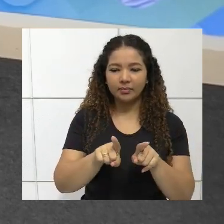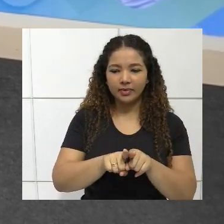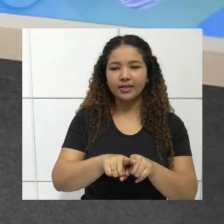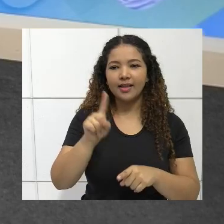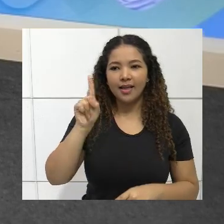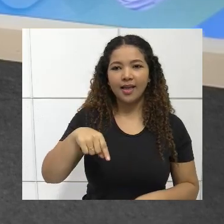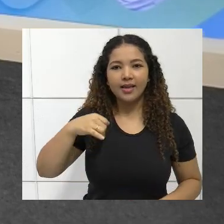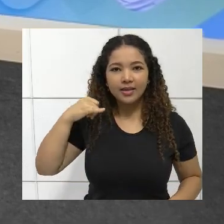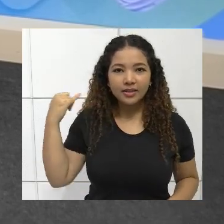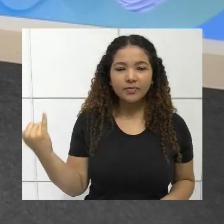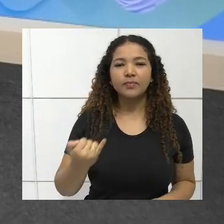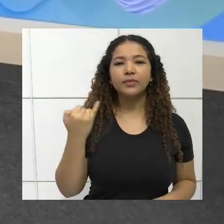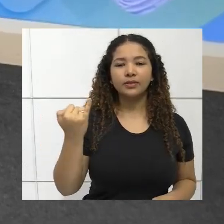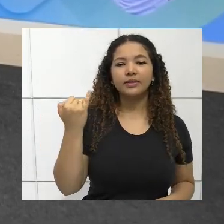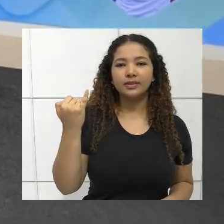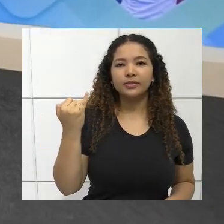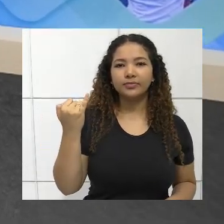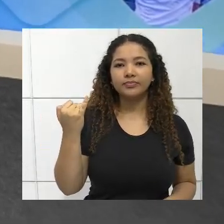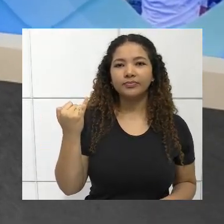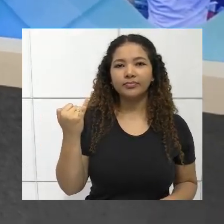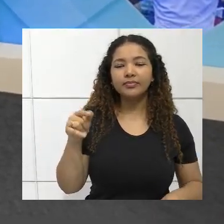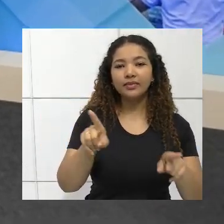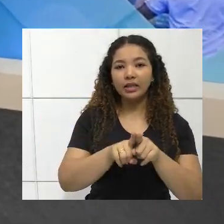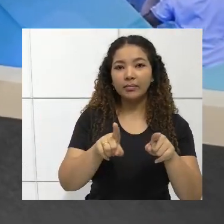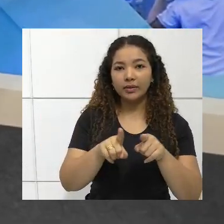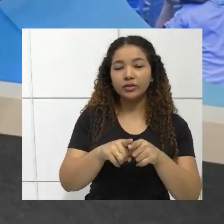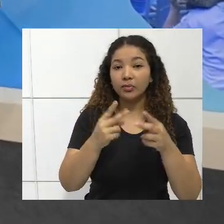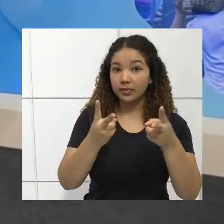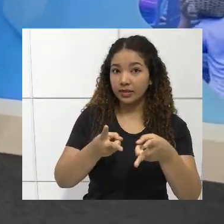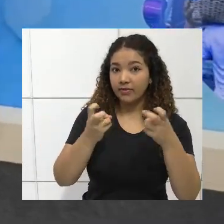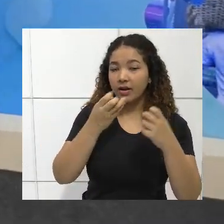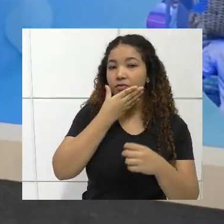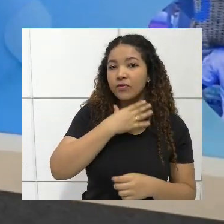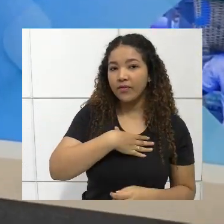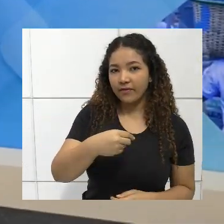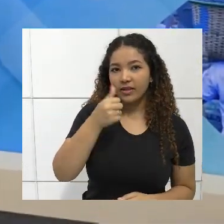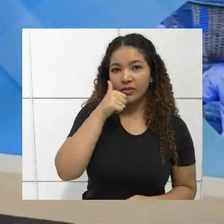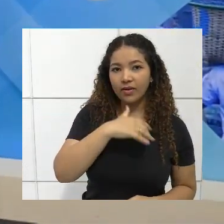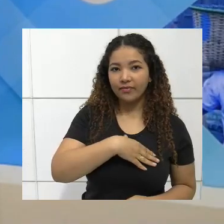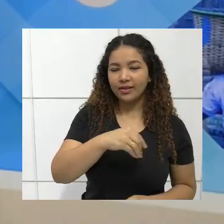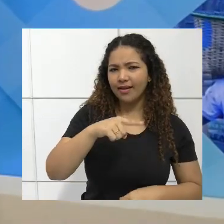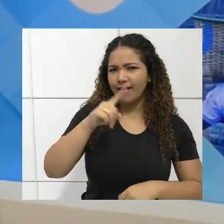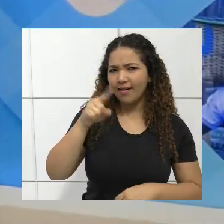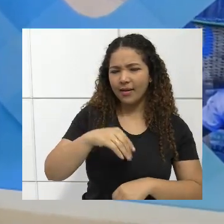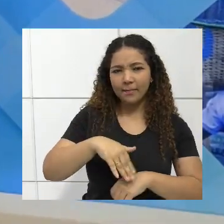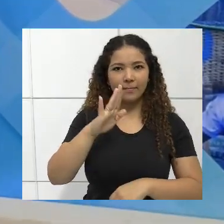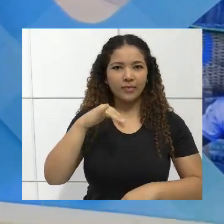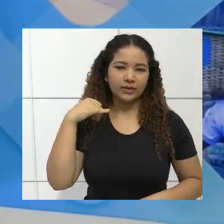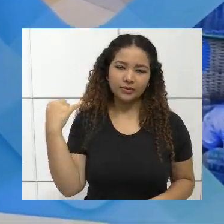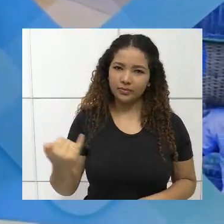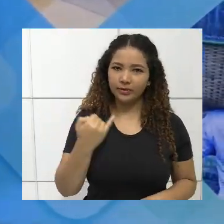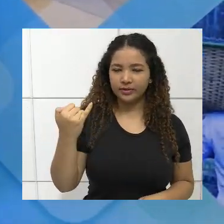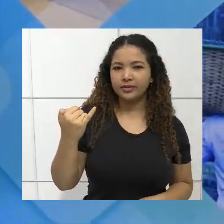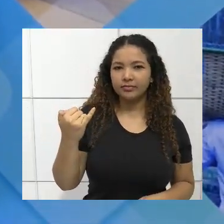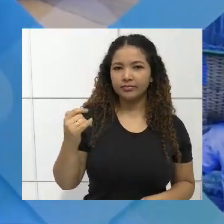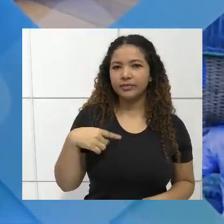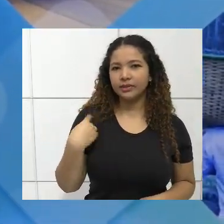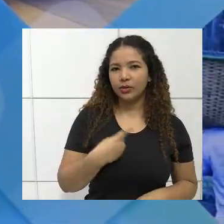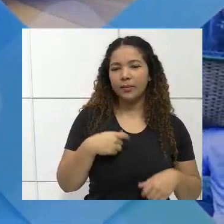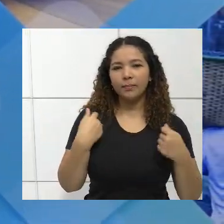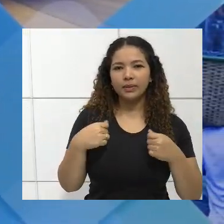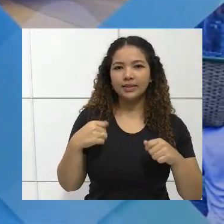muito importante. Mas observar o filho, observar a filha é mais importante ainda. Vamos, a partir de então, dá essa